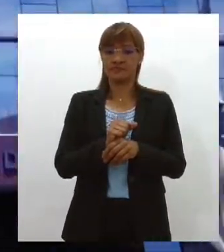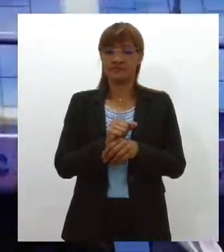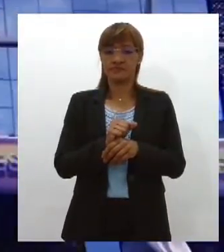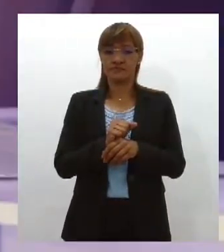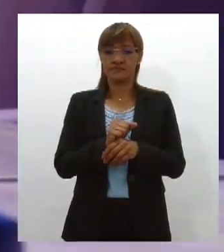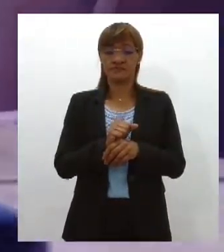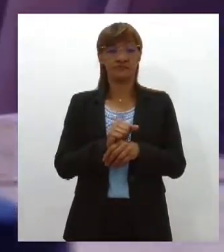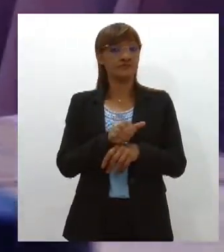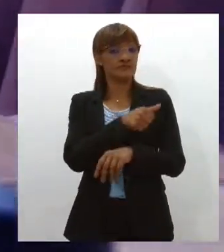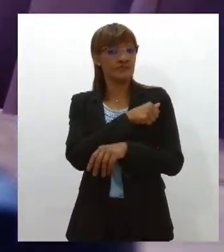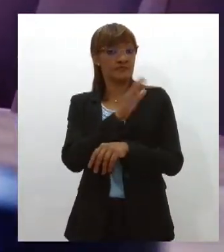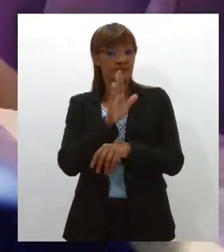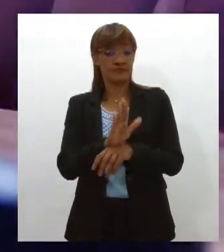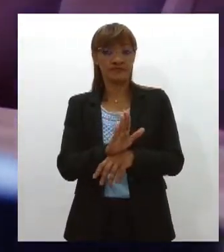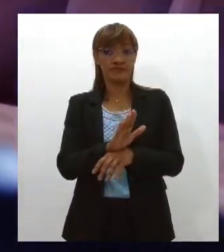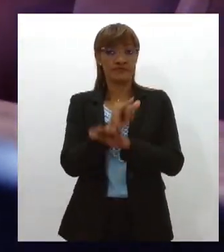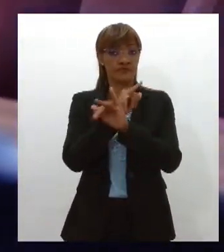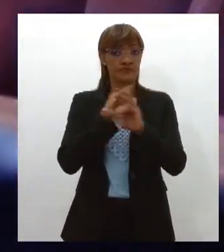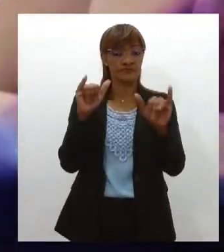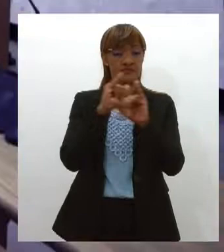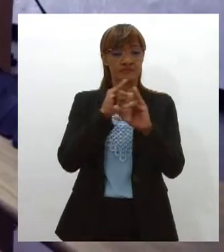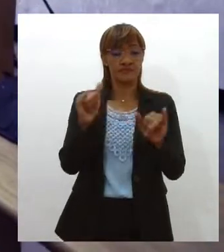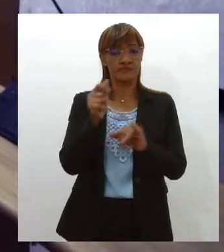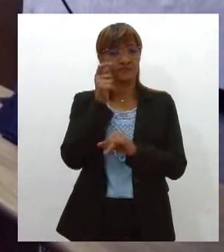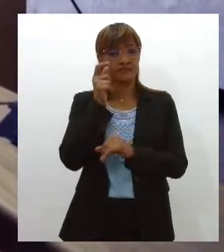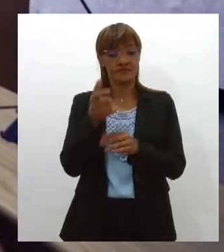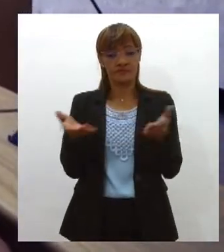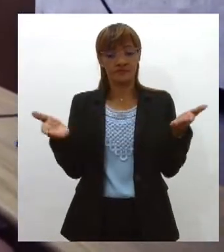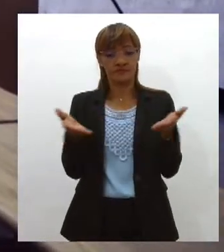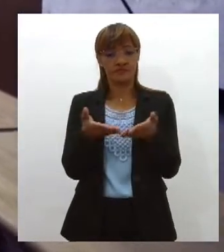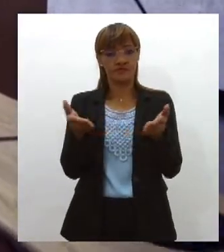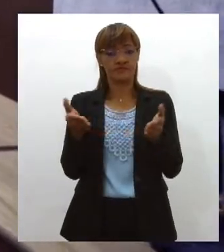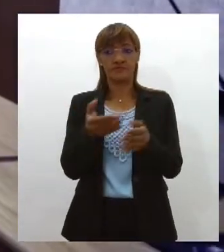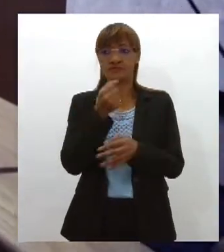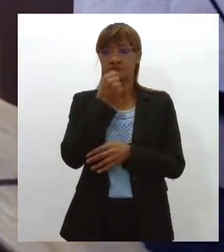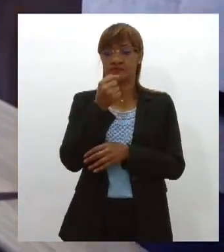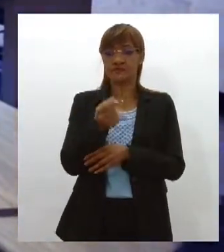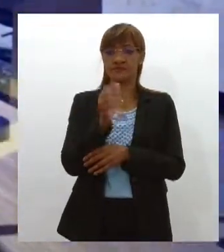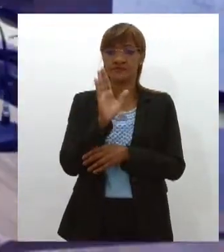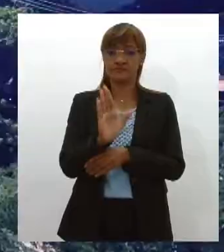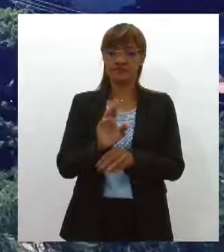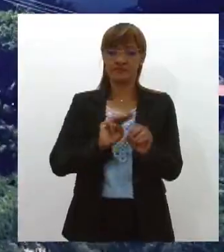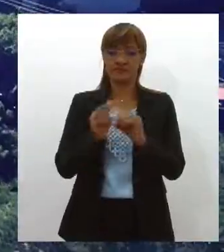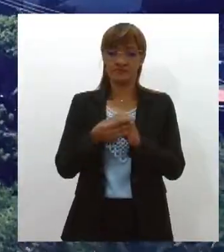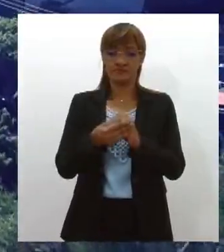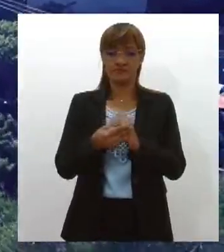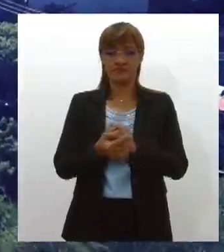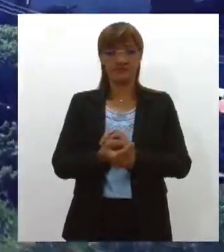Esses e outros assuntos você acompanha a partir de agora no Jornal da Lese, primeira edição.